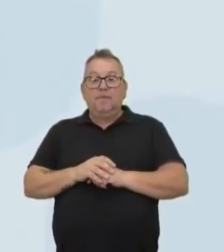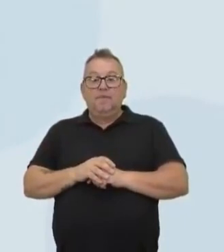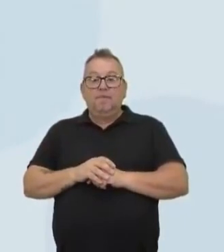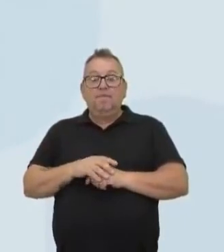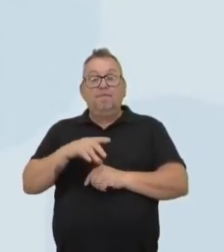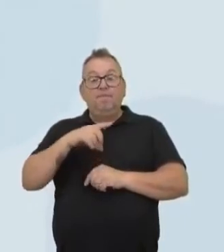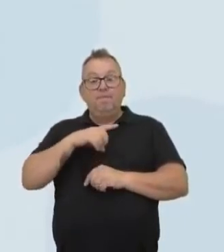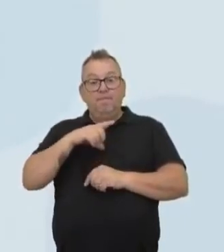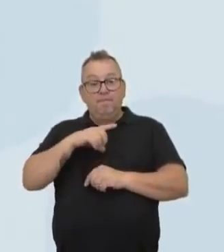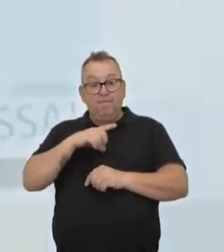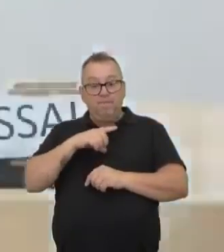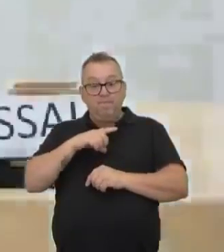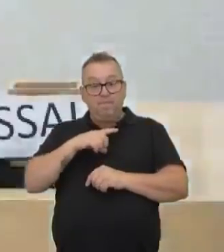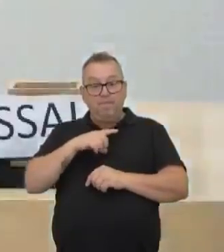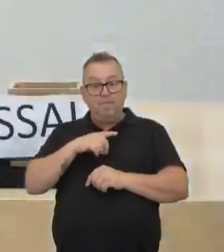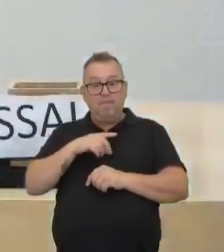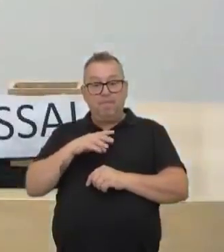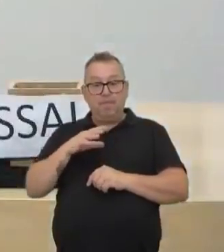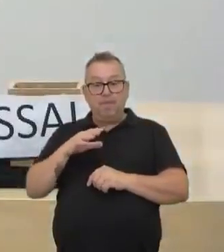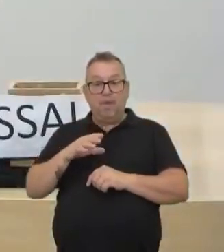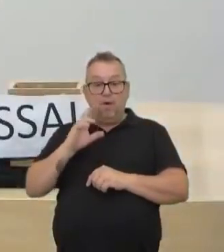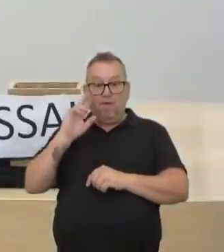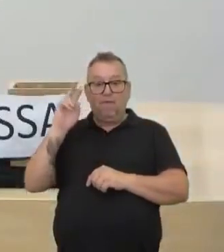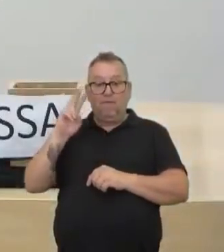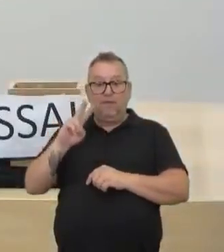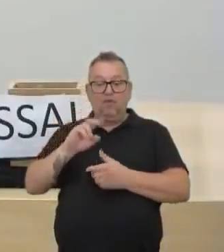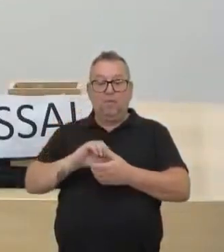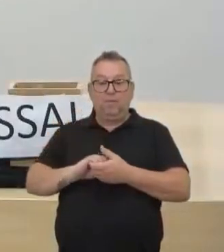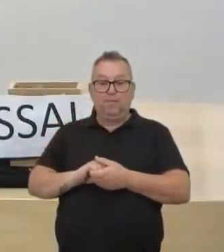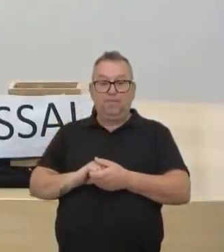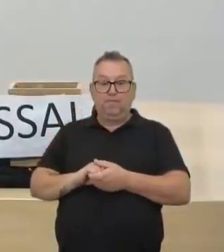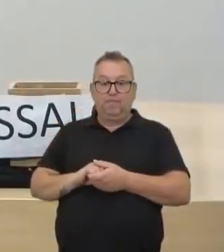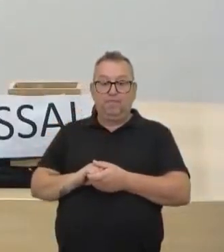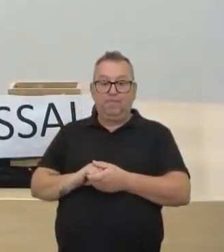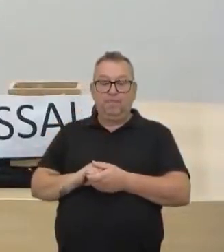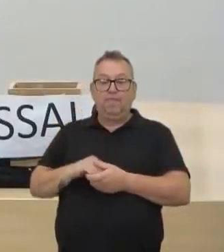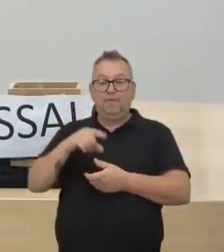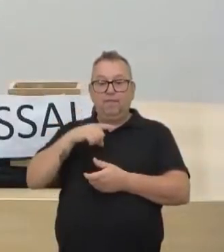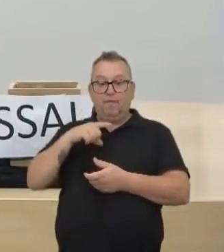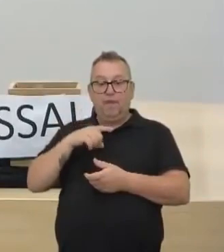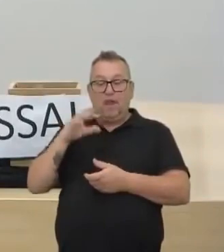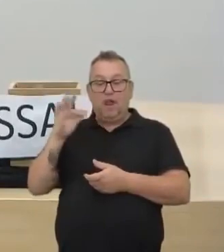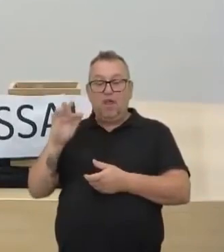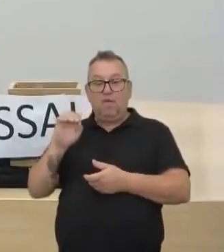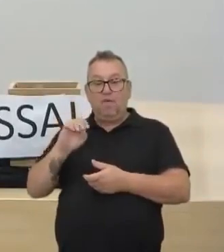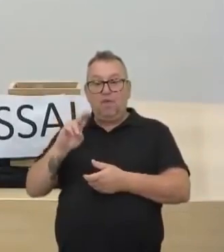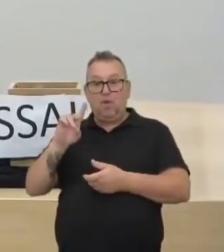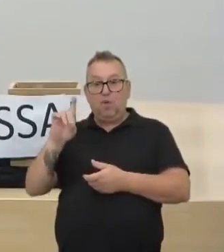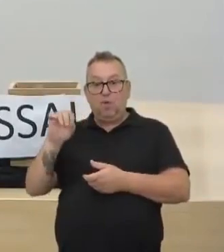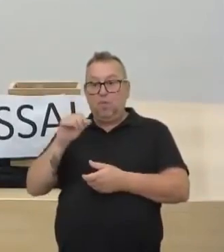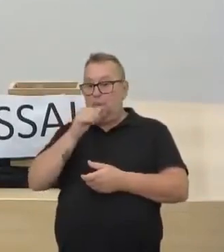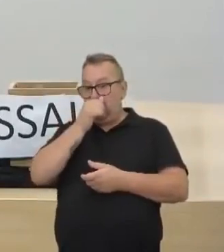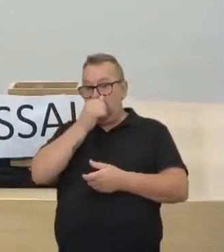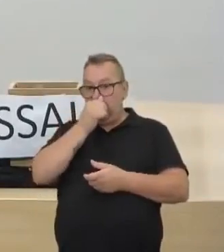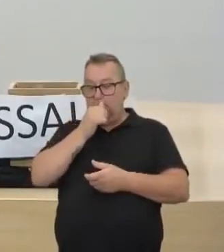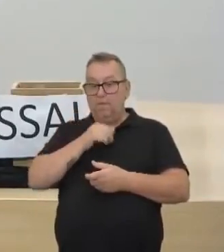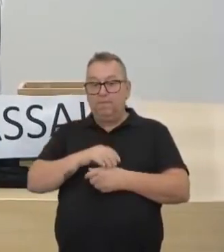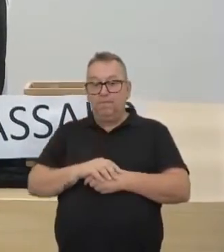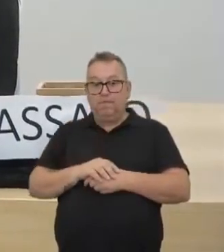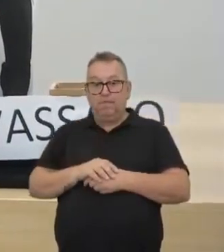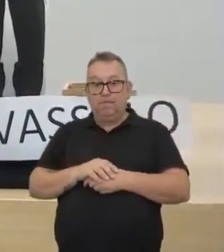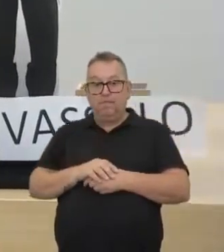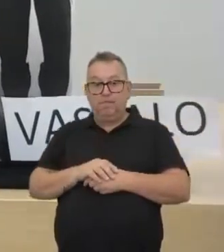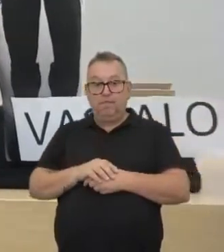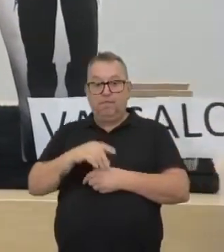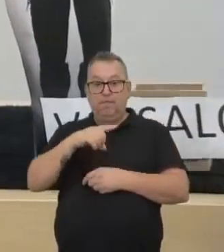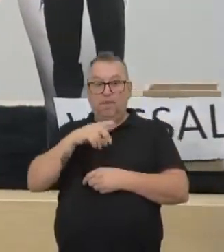aqui o feudo, né? E no meu feudo, Vou pedir para vir para cá, pro feudo. Aqui no feudo eu